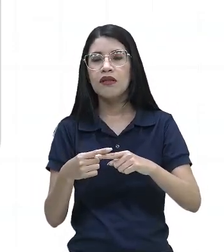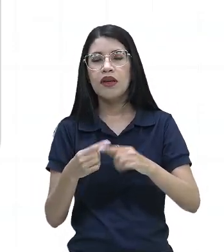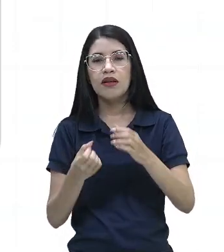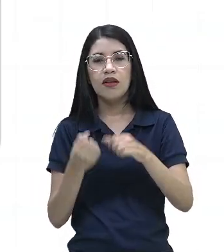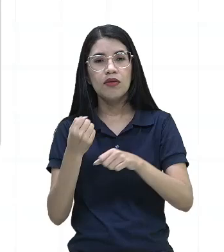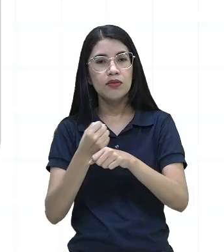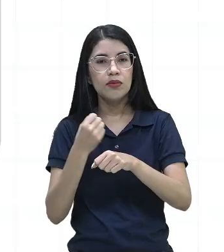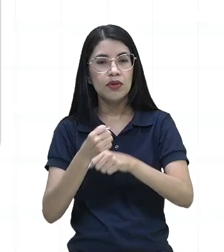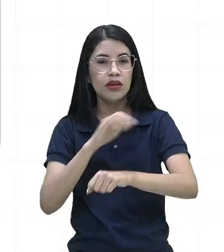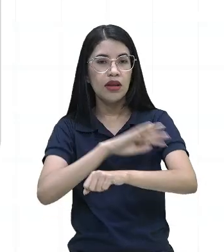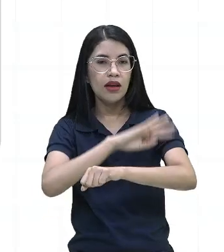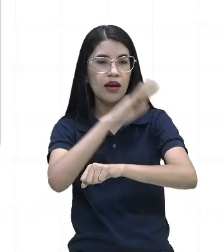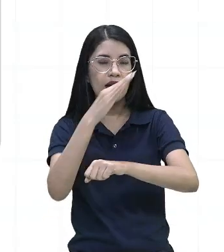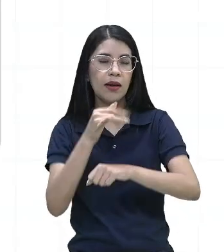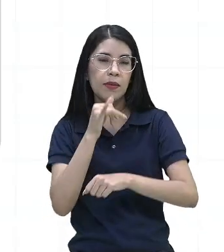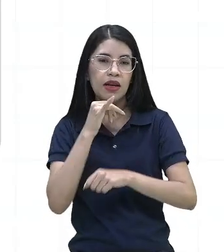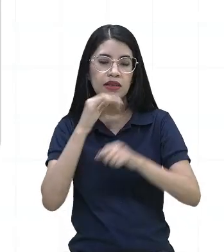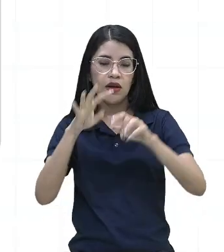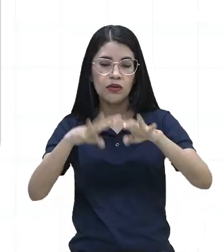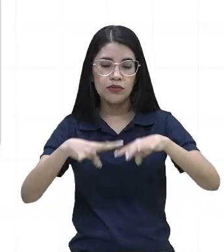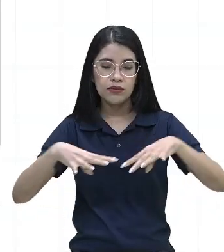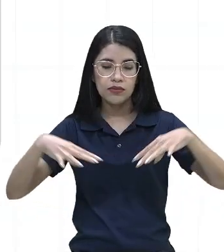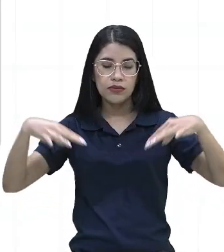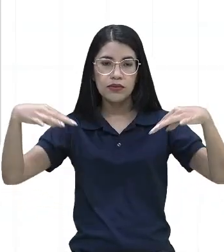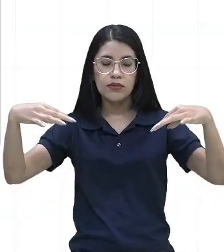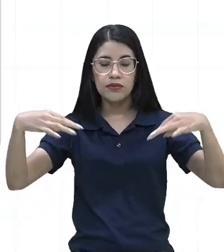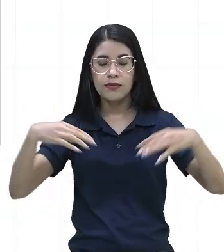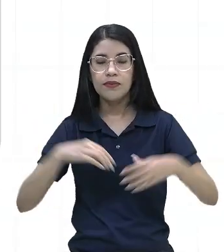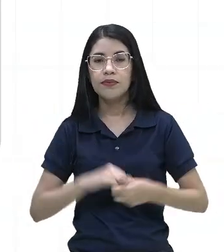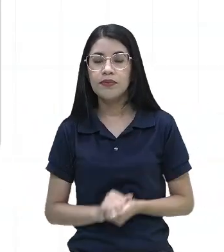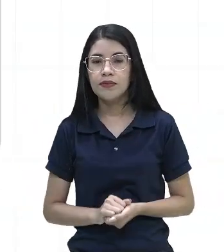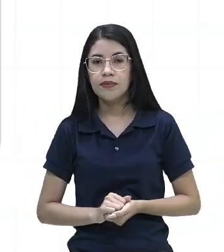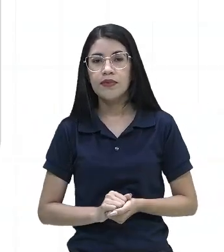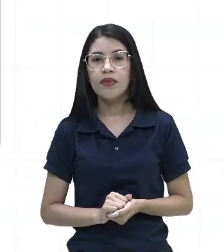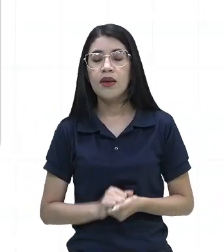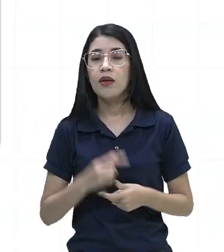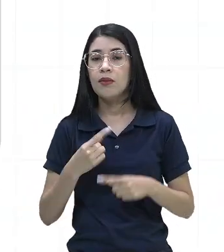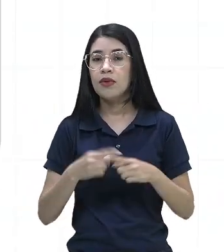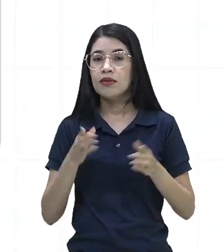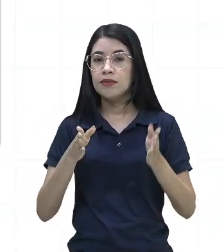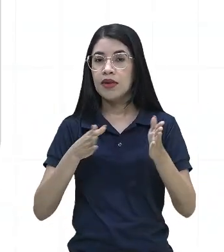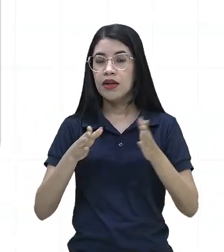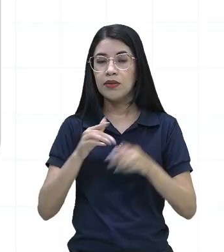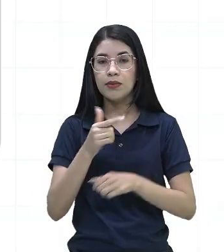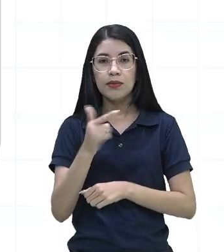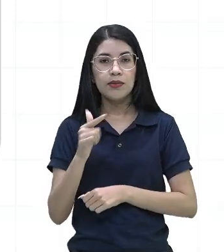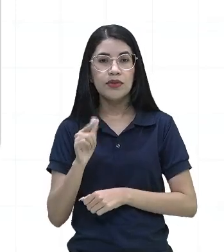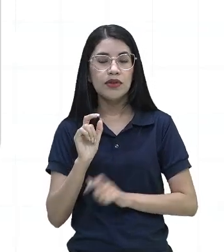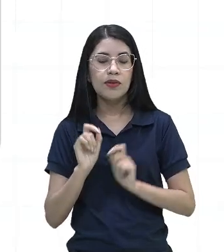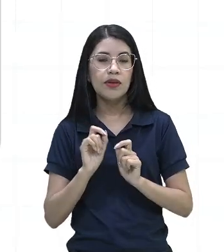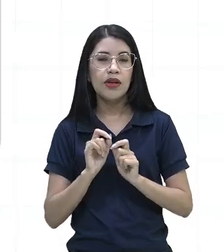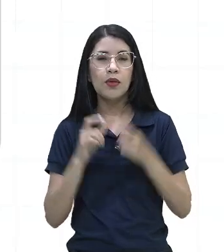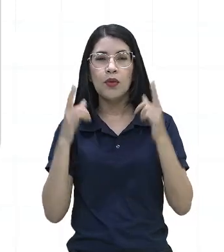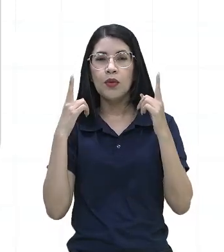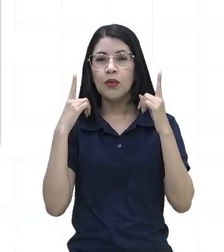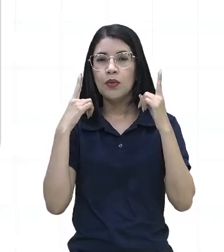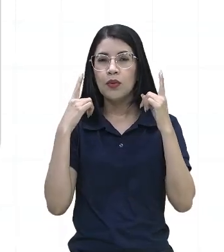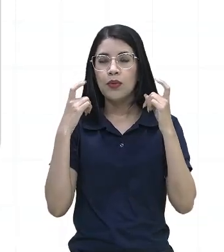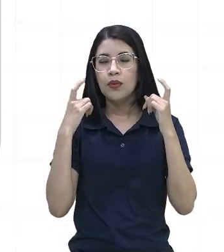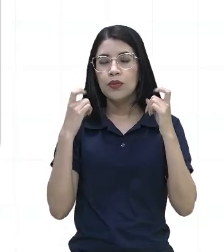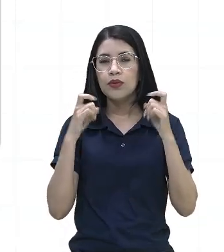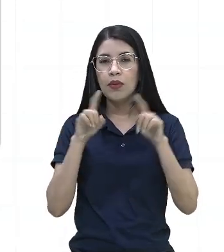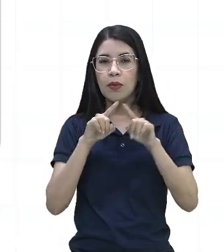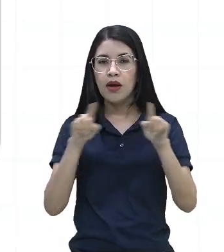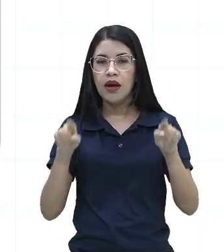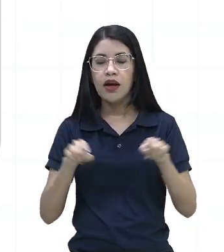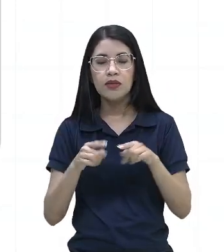como se fosse um anfiteatro, certo? Porque justamente nesse período não existia acústica, quer dizer, não existia